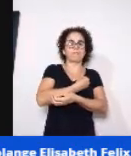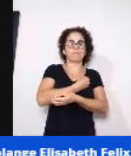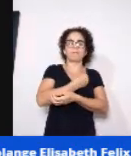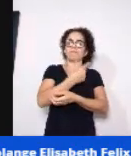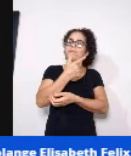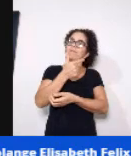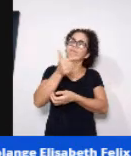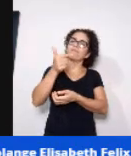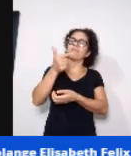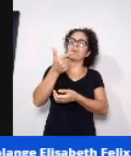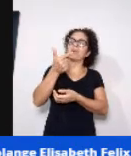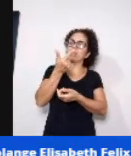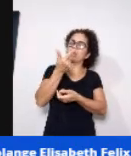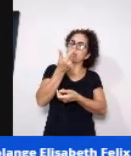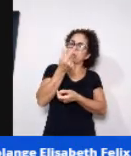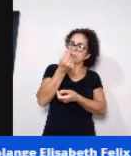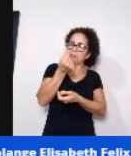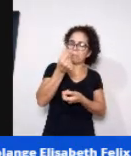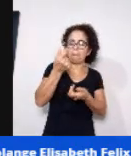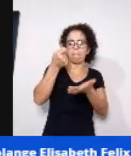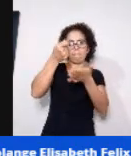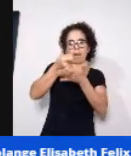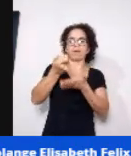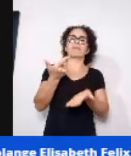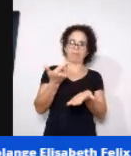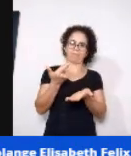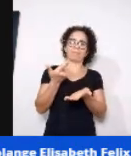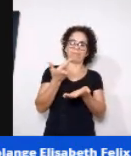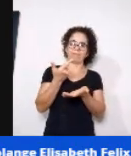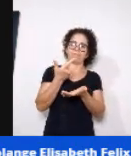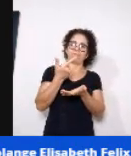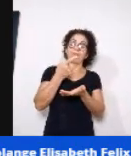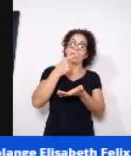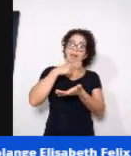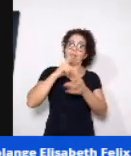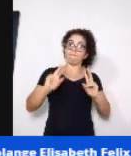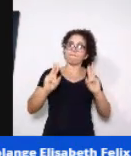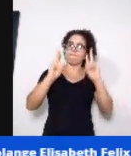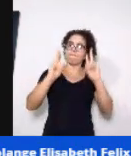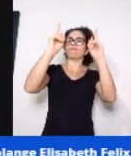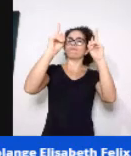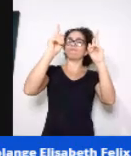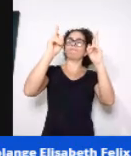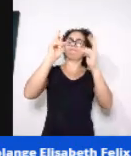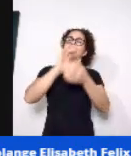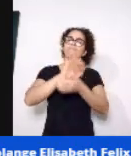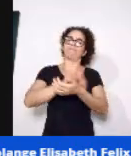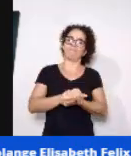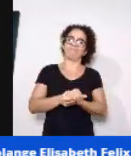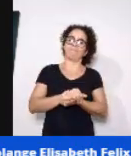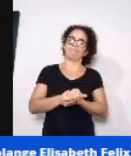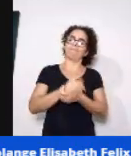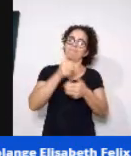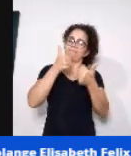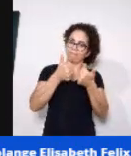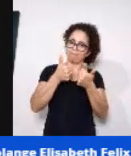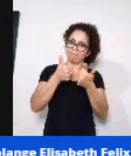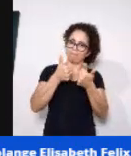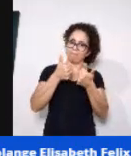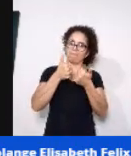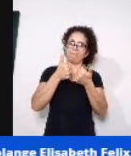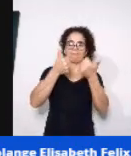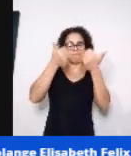preço, tem valor. Não tem preço, tem valor. Beleza? Então, era isso que eu tinha para trazer